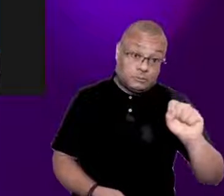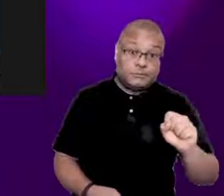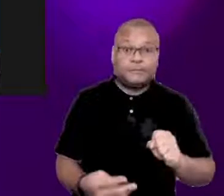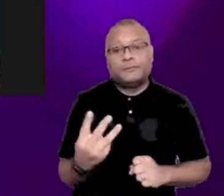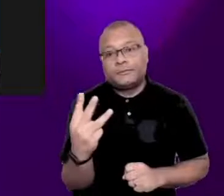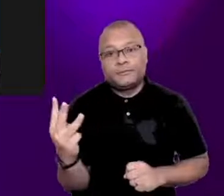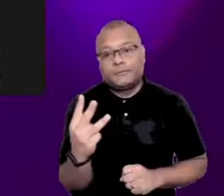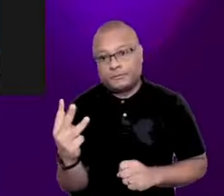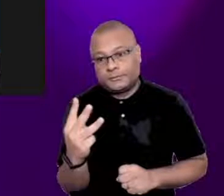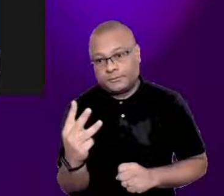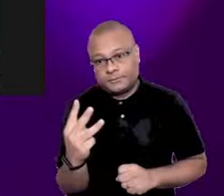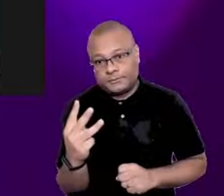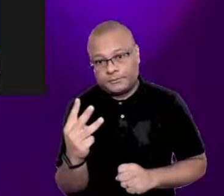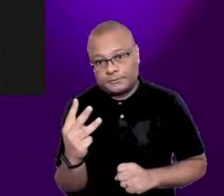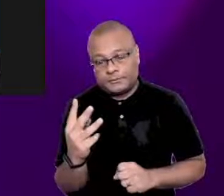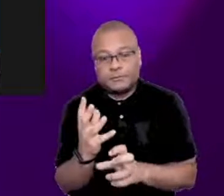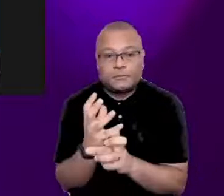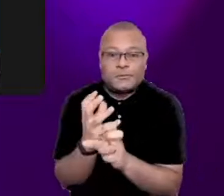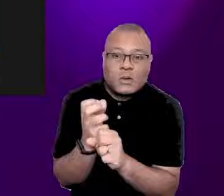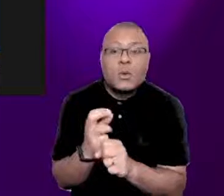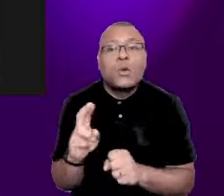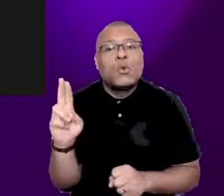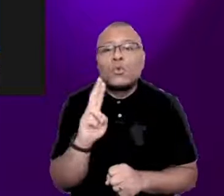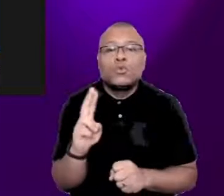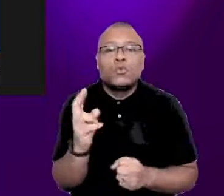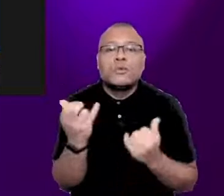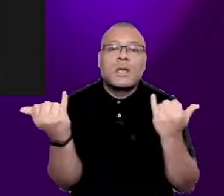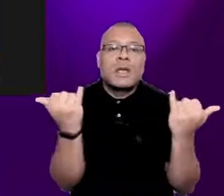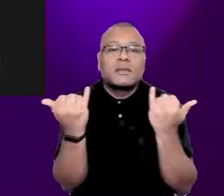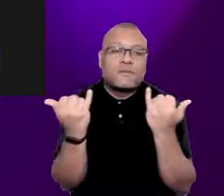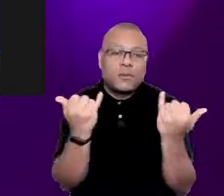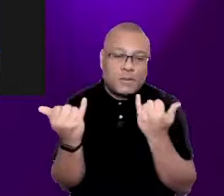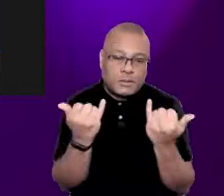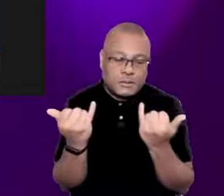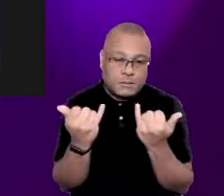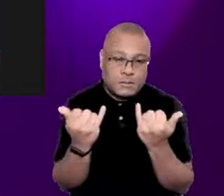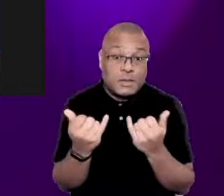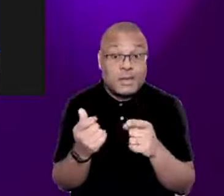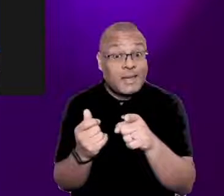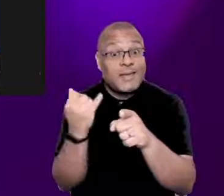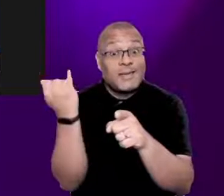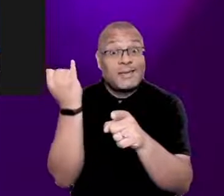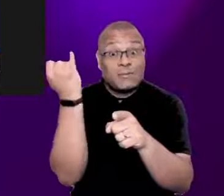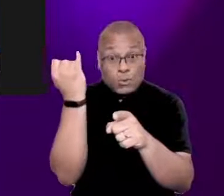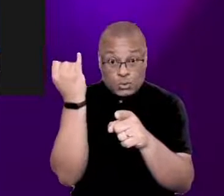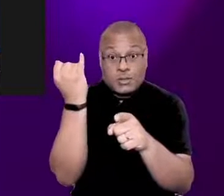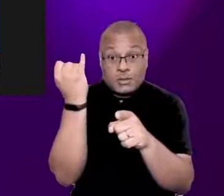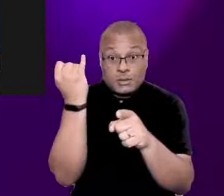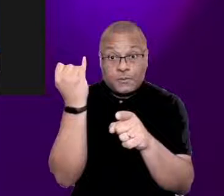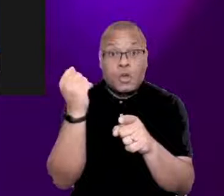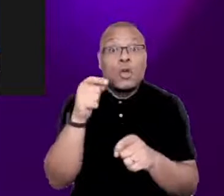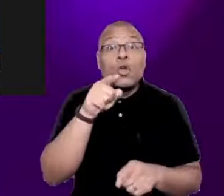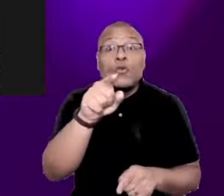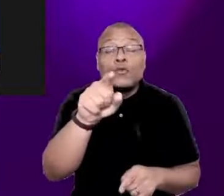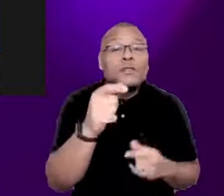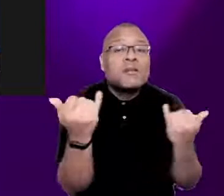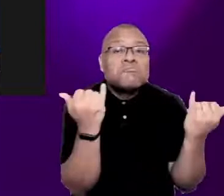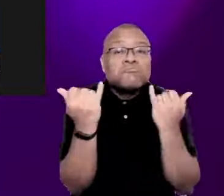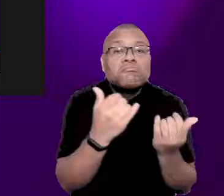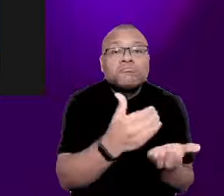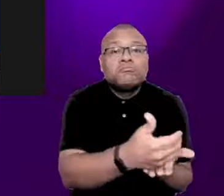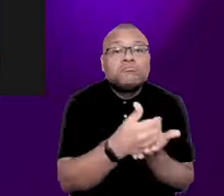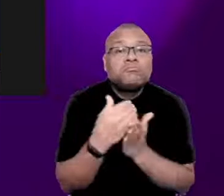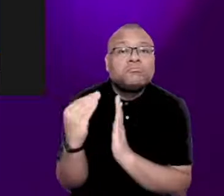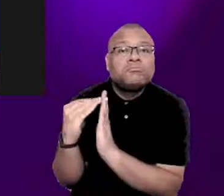33% coletam, mas não usam essa informação, porque eu acho que aqui que está mais importante. Quando você só coleta desfecho e